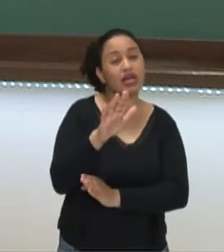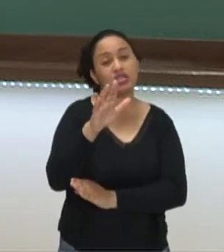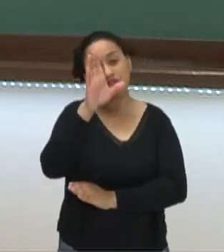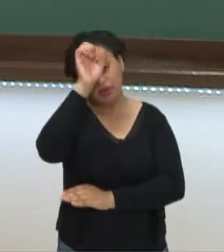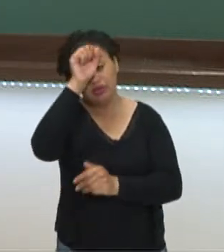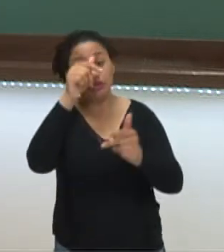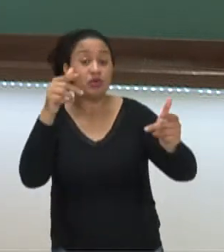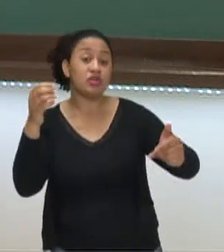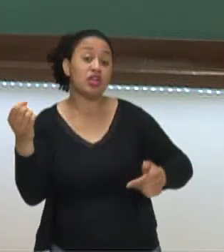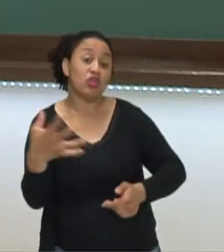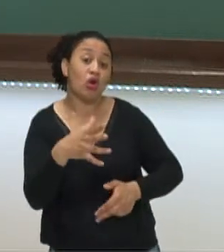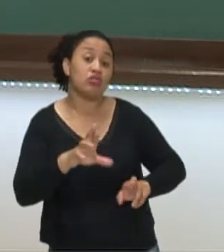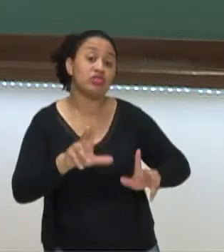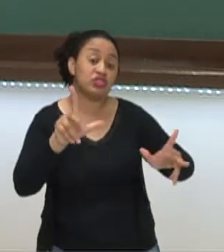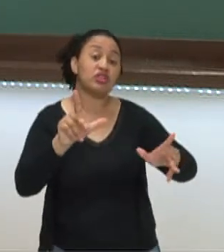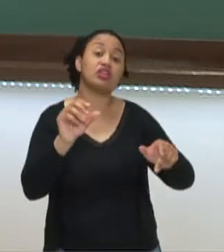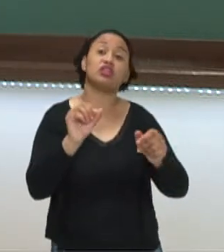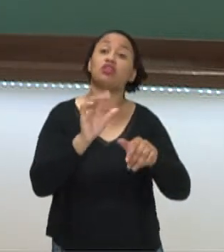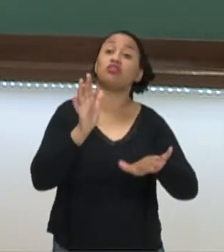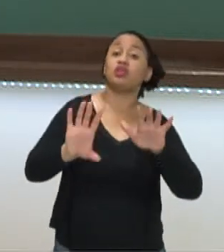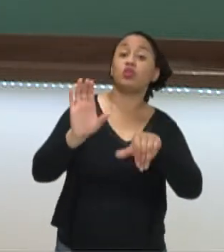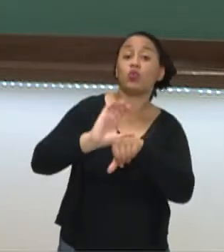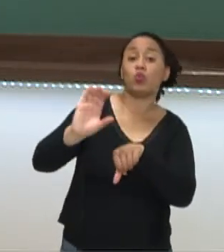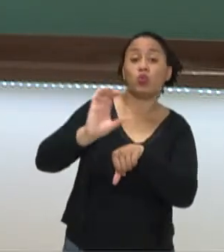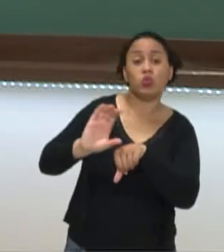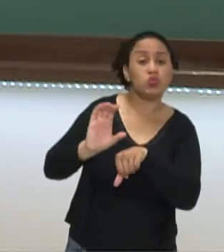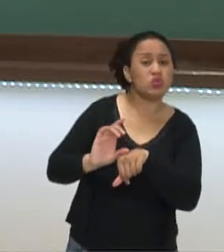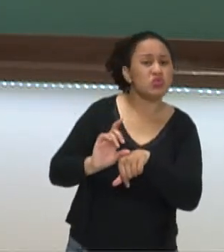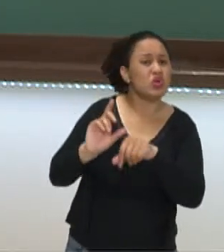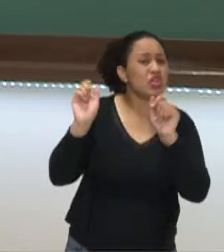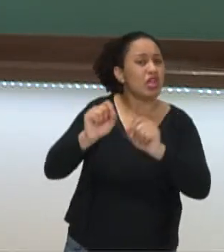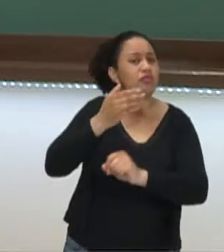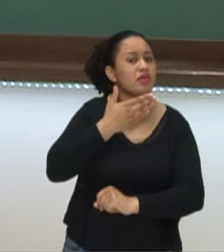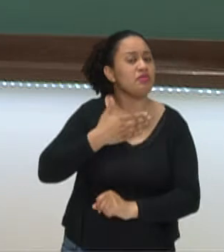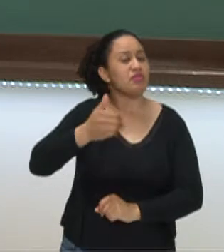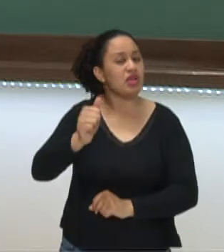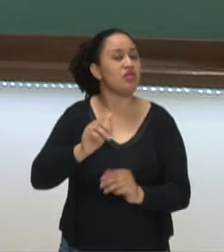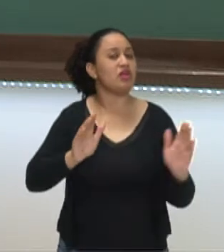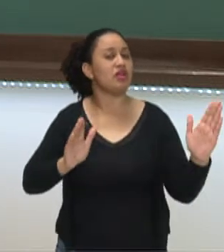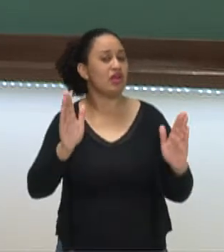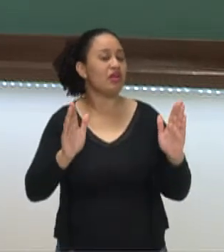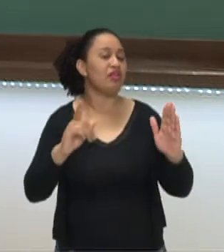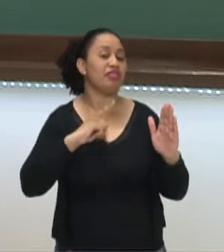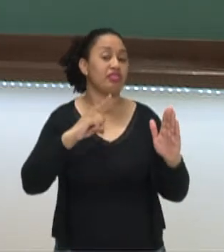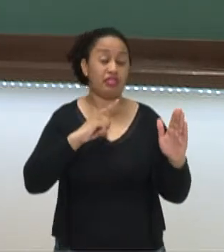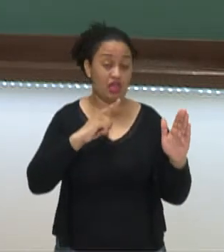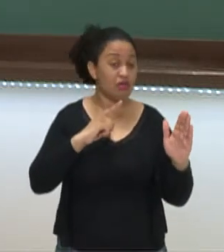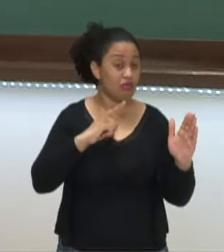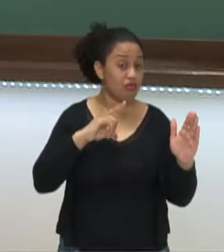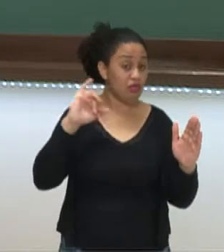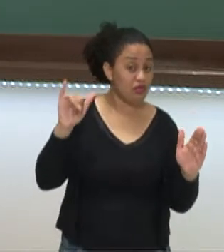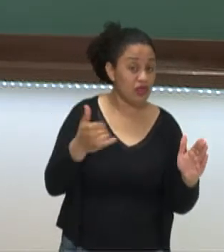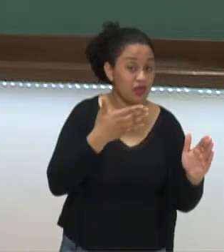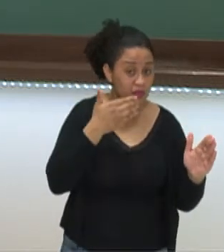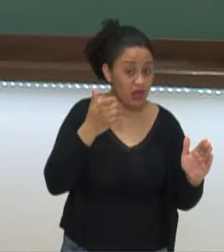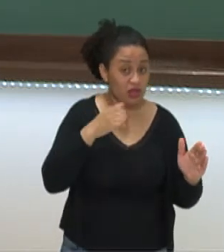algo novo, para fazer um curso diferente? Será que daria para melhorar esses tempos que nós não utilizamos? Olha aí uma boa